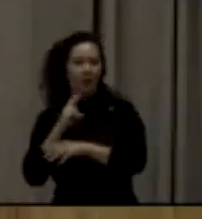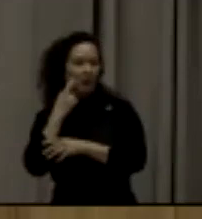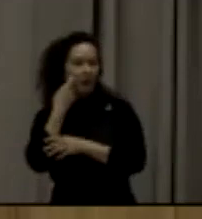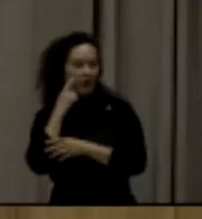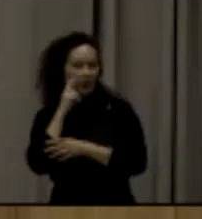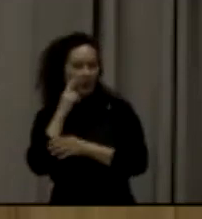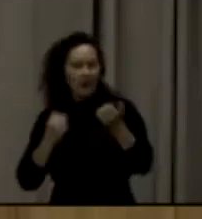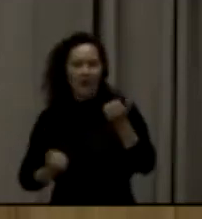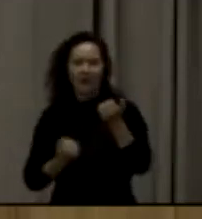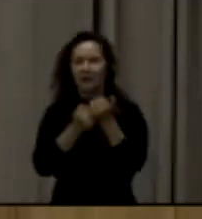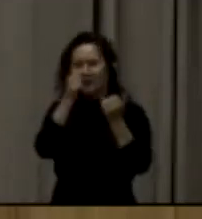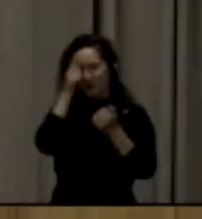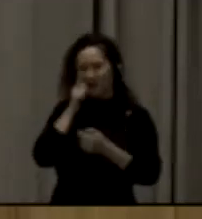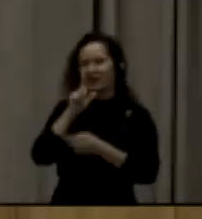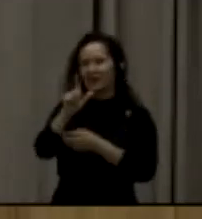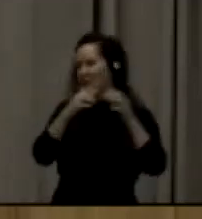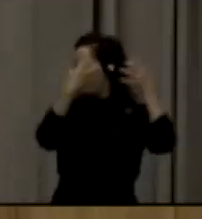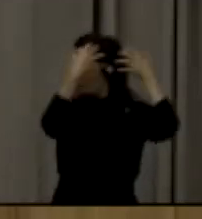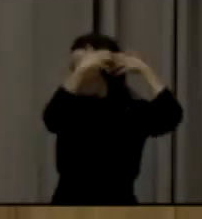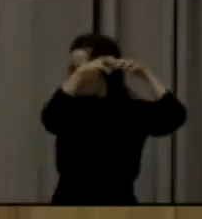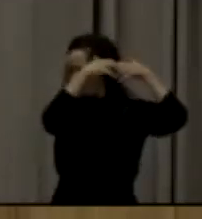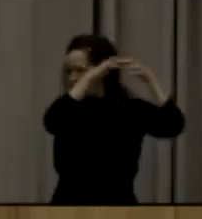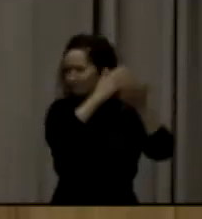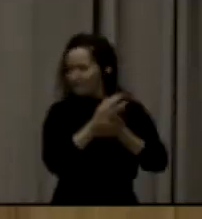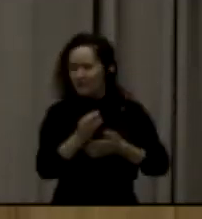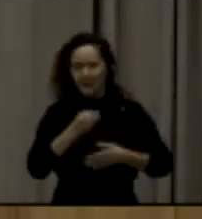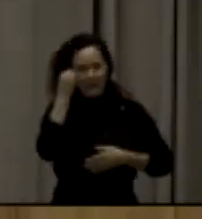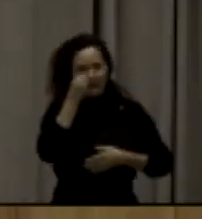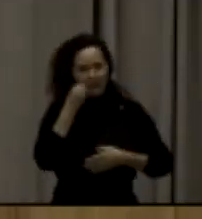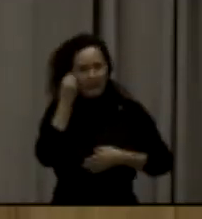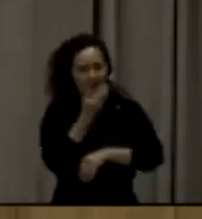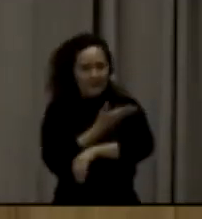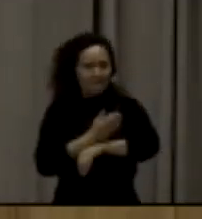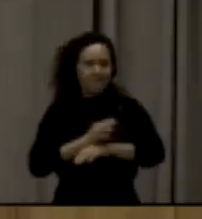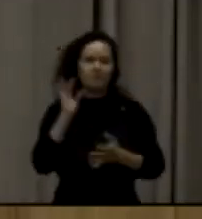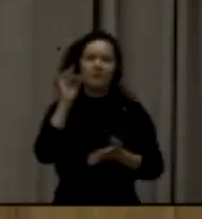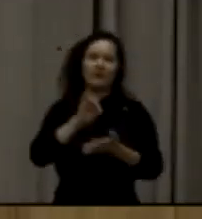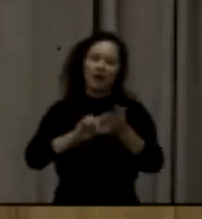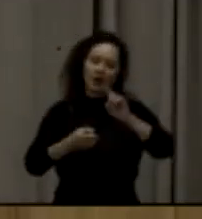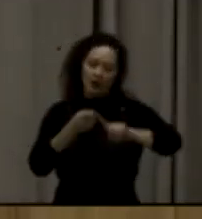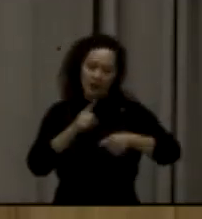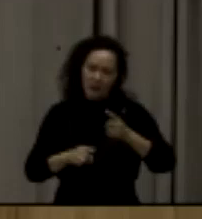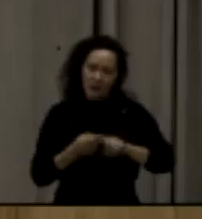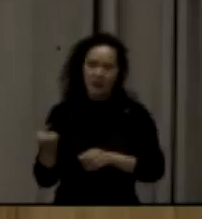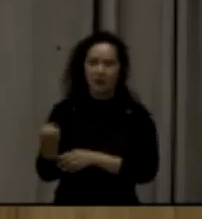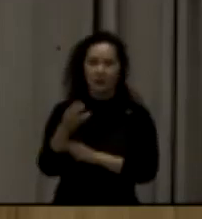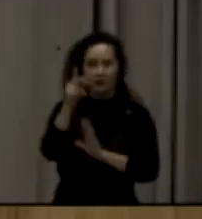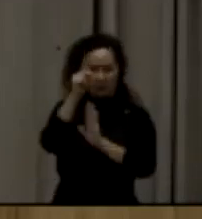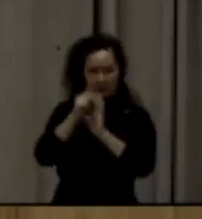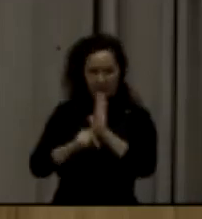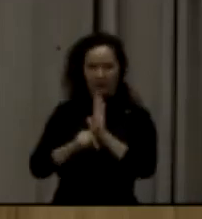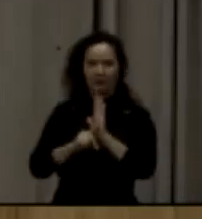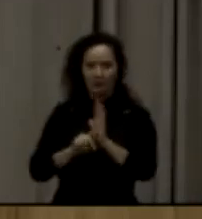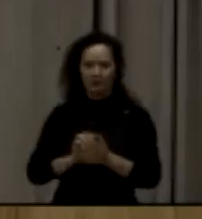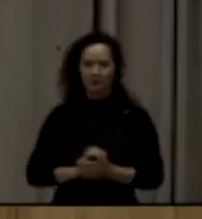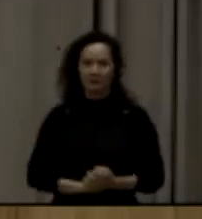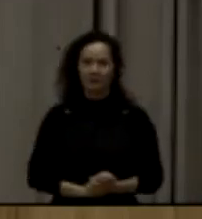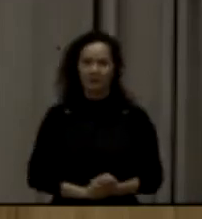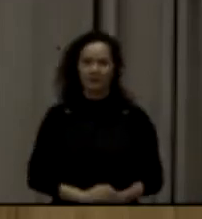de contribuir com reflexões e a partir da experiência prática para a articulação desse novo projeto.